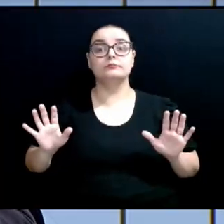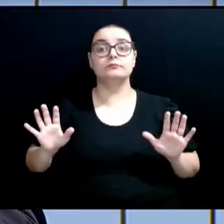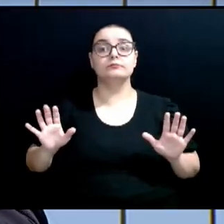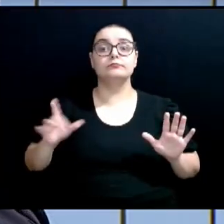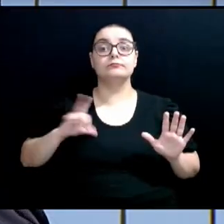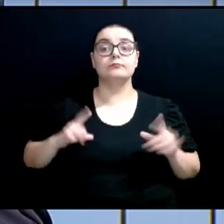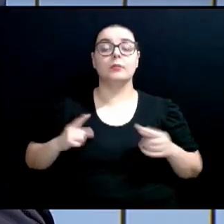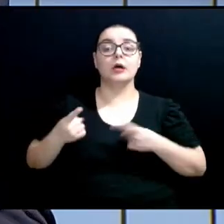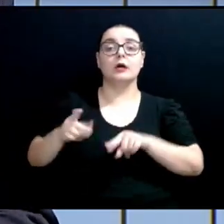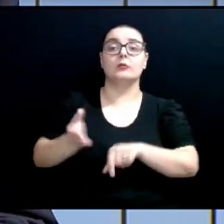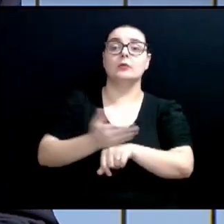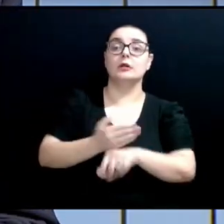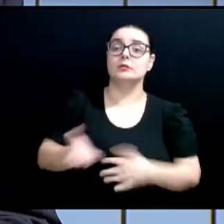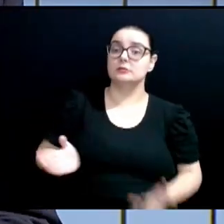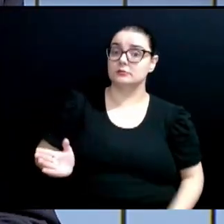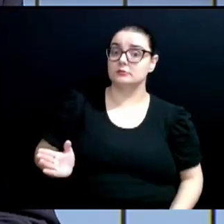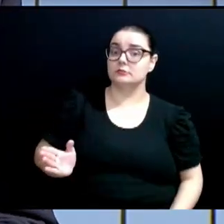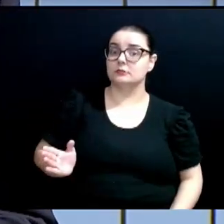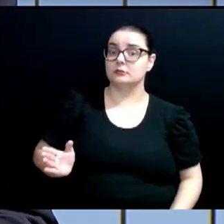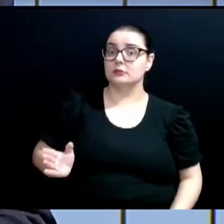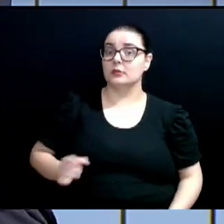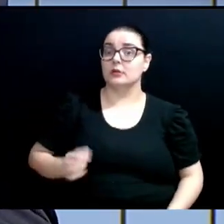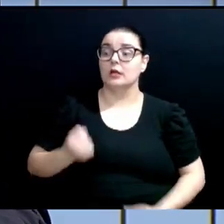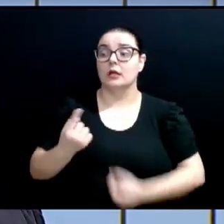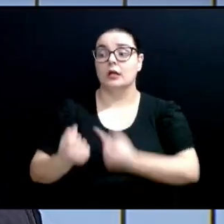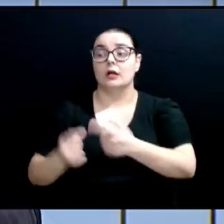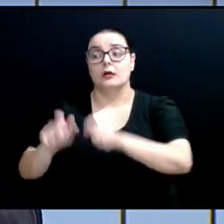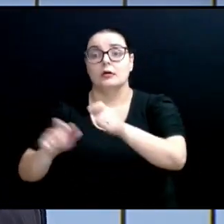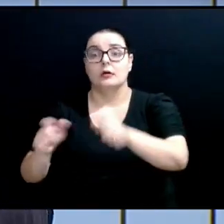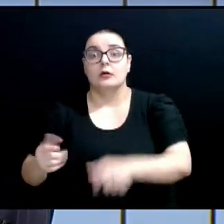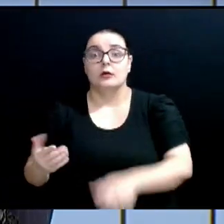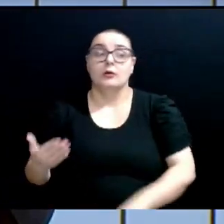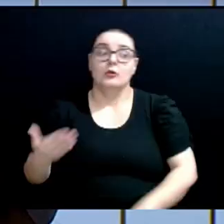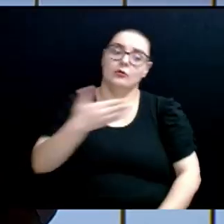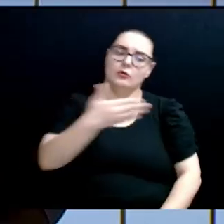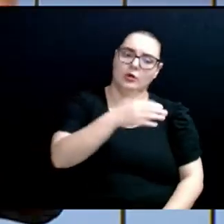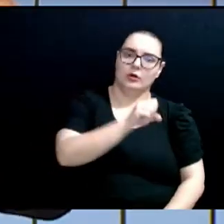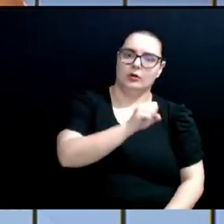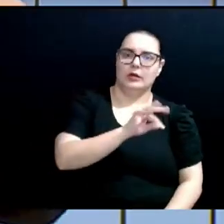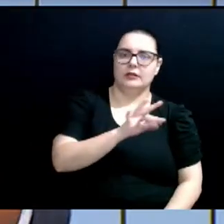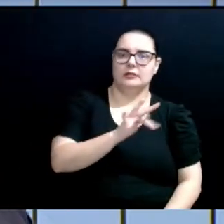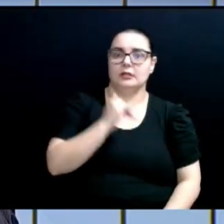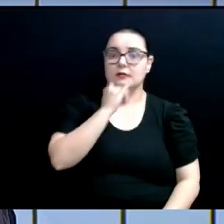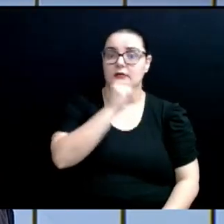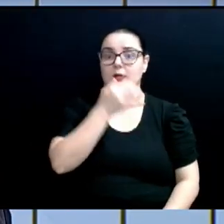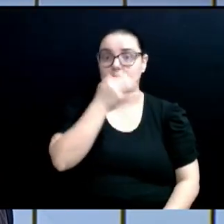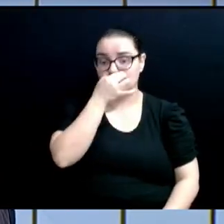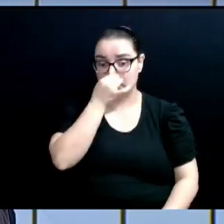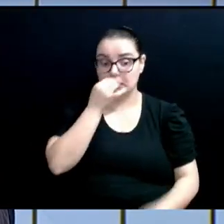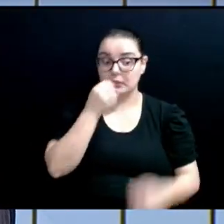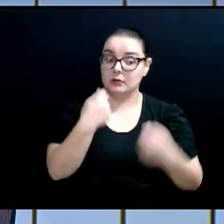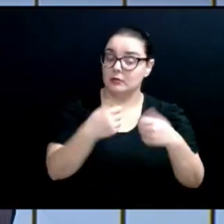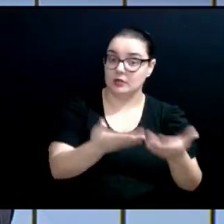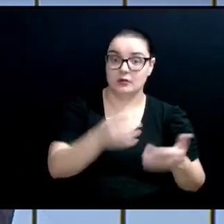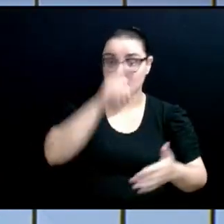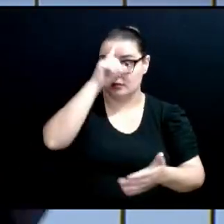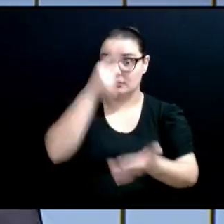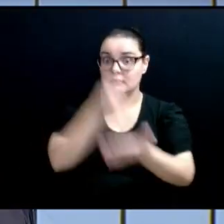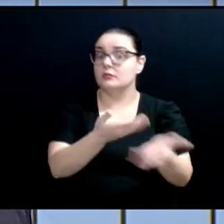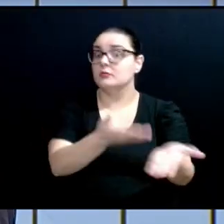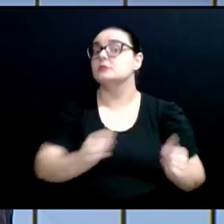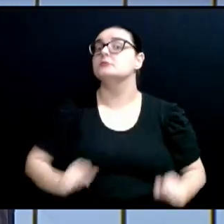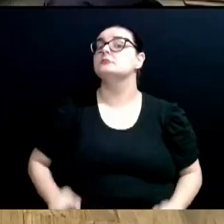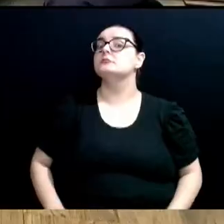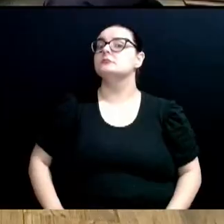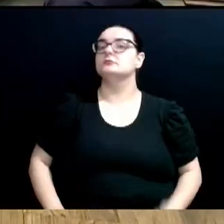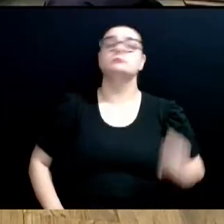Alguém bateu as portas do Supremo Tribunal Federal e disse: eu preciso que você decida isso. E